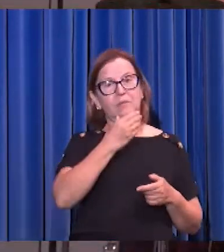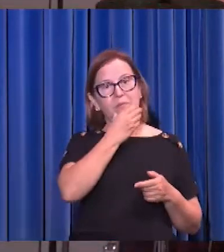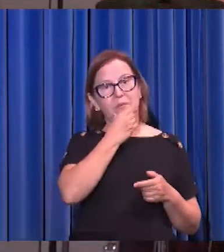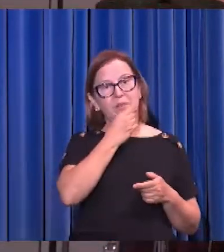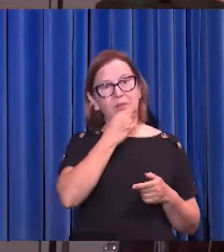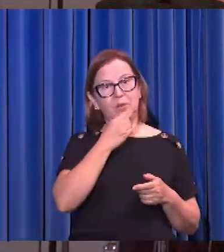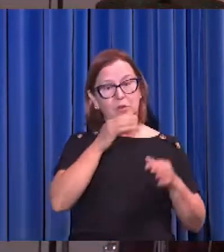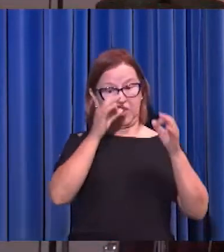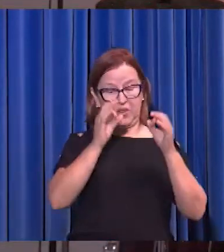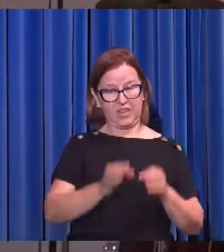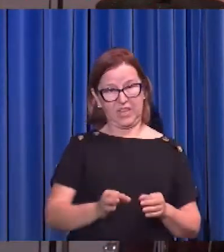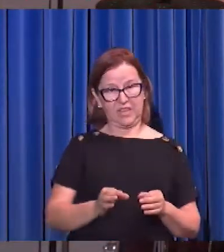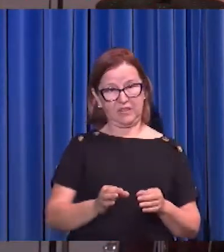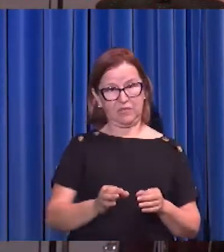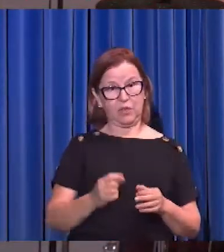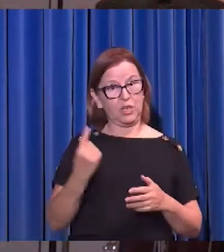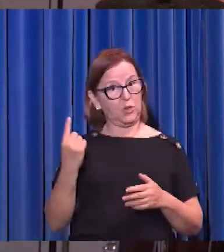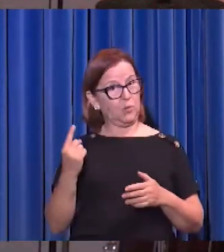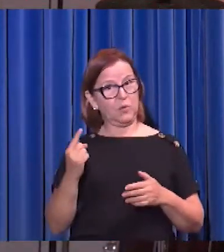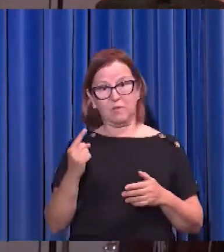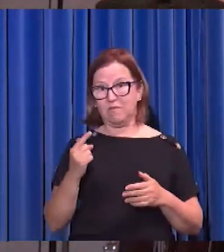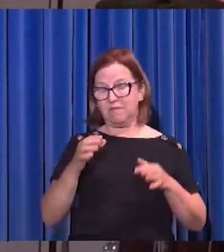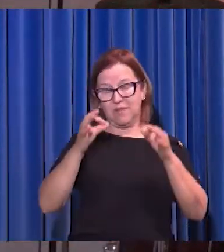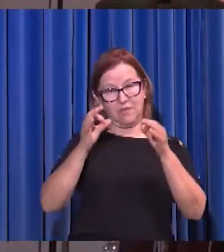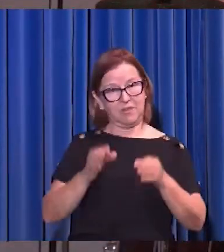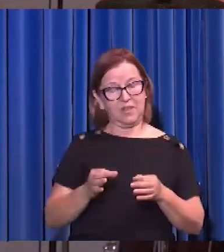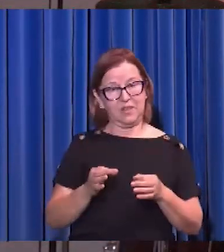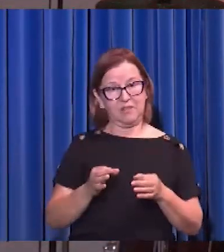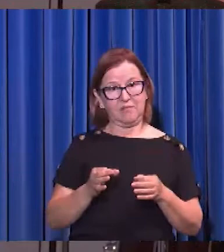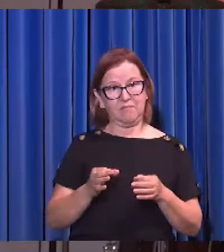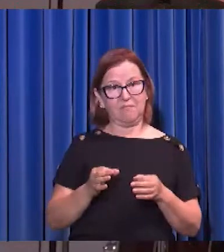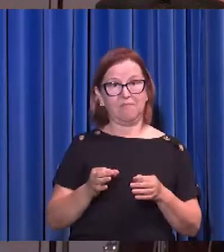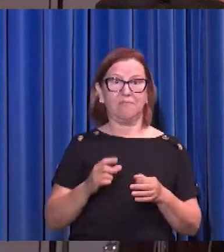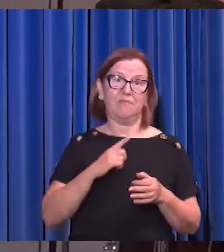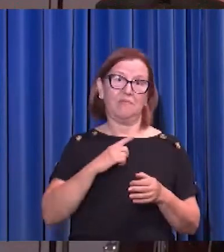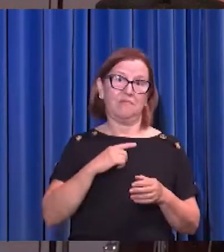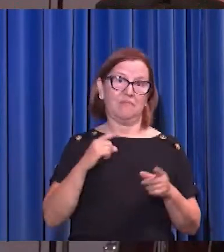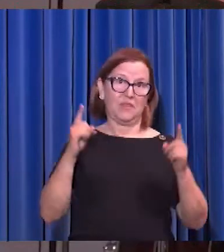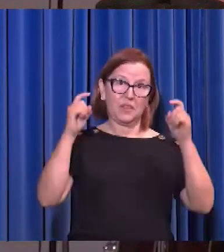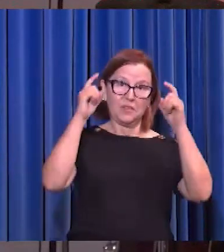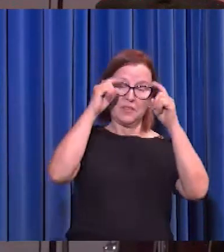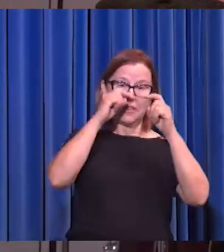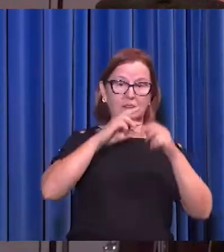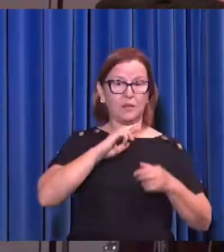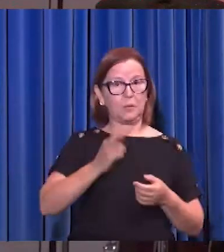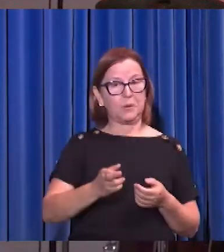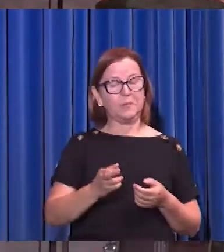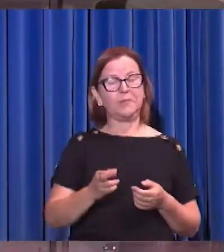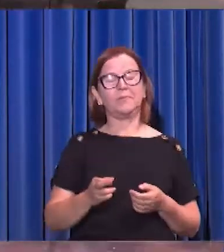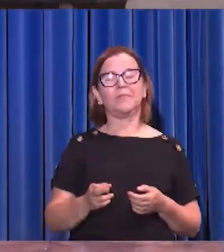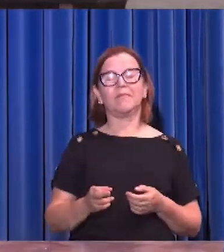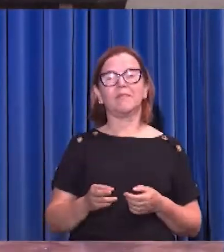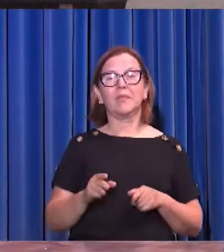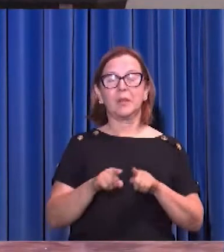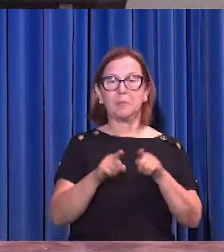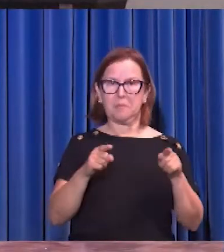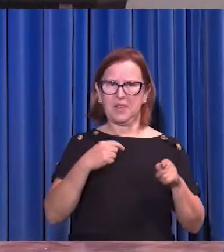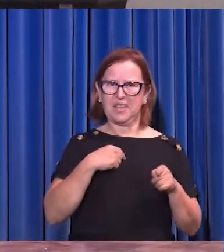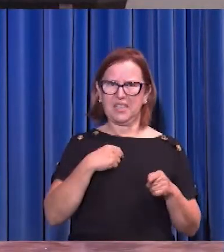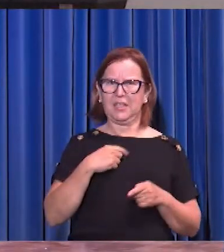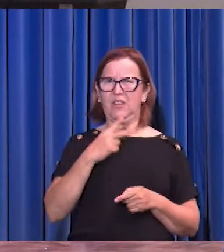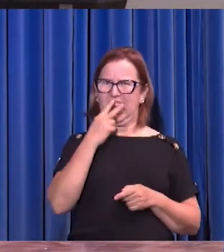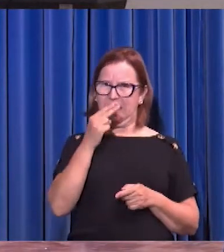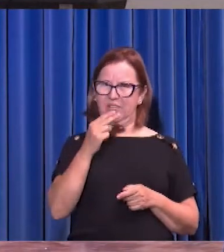talvez a gente já tenha uma certa dificuldade. E o que eu quero dizer aqui para vocês é que eu acredito que